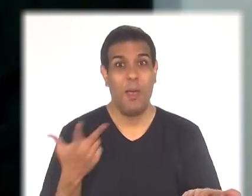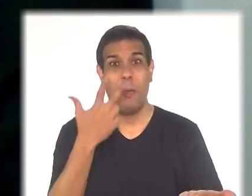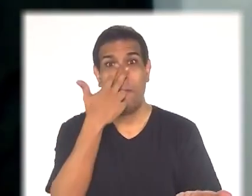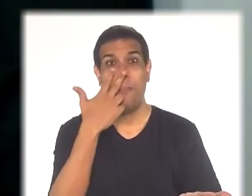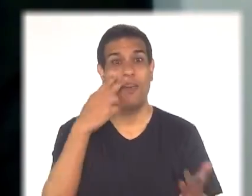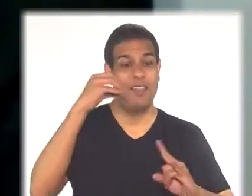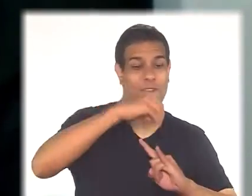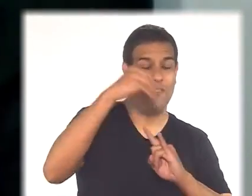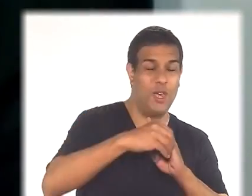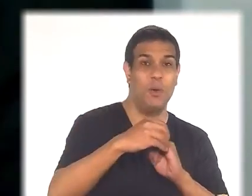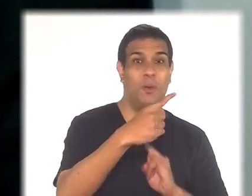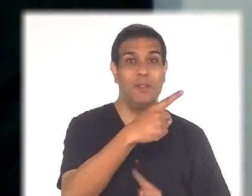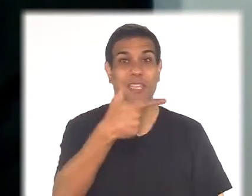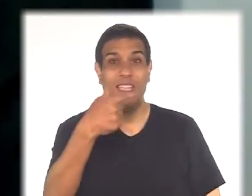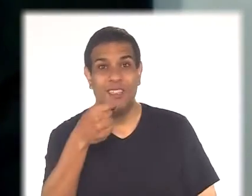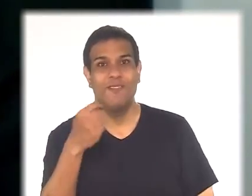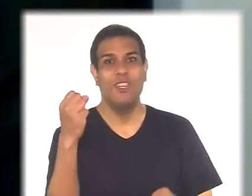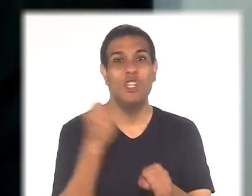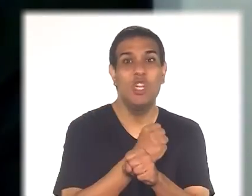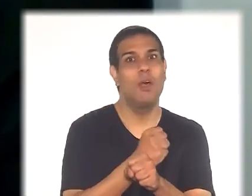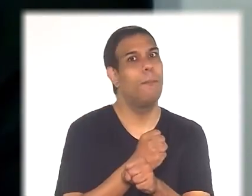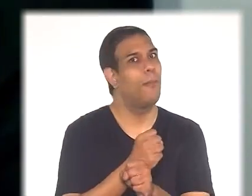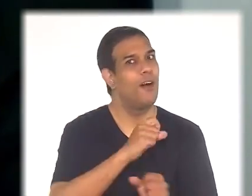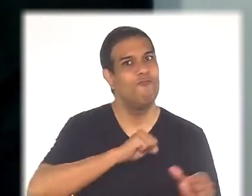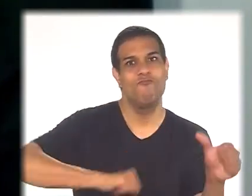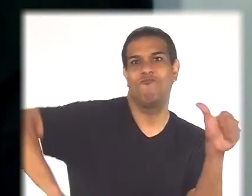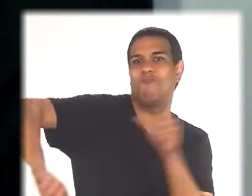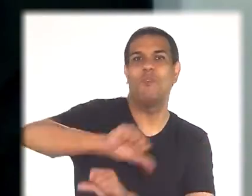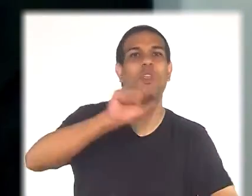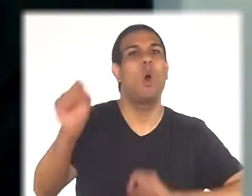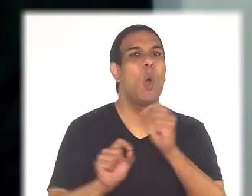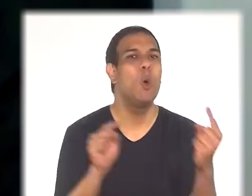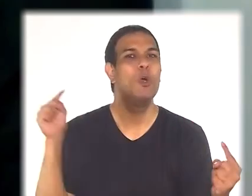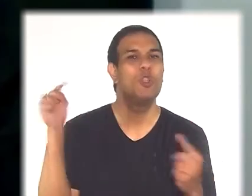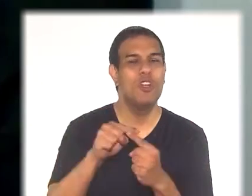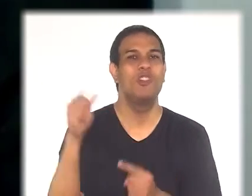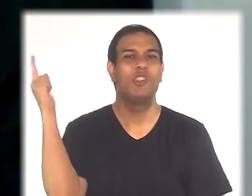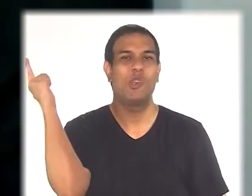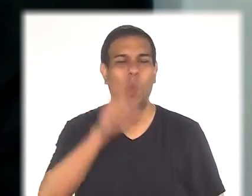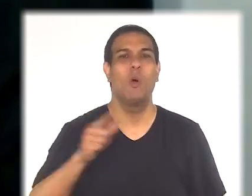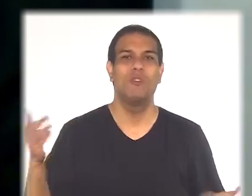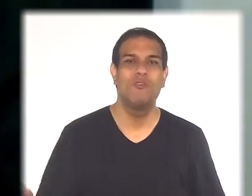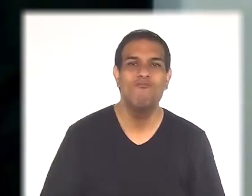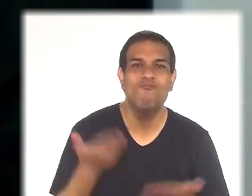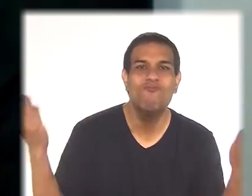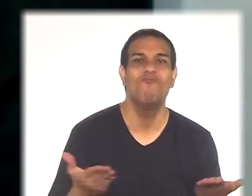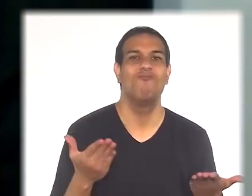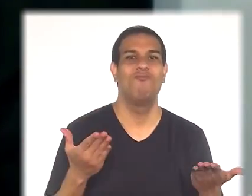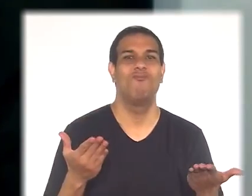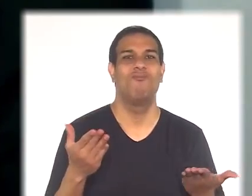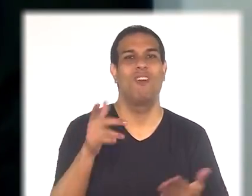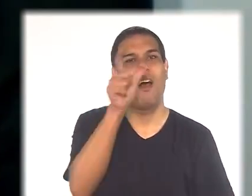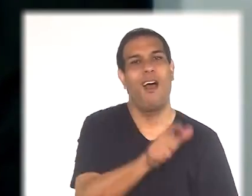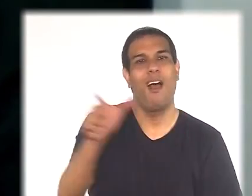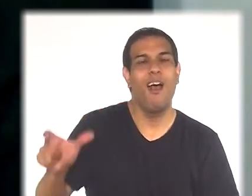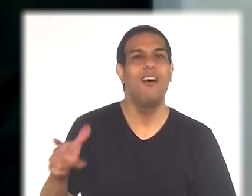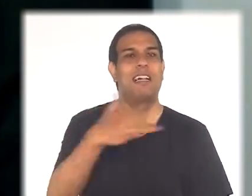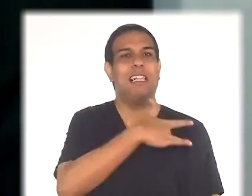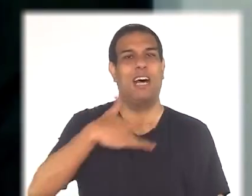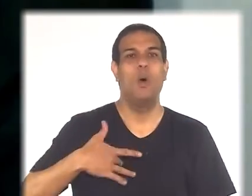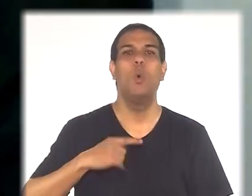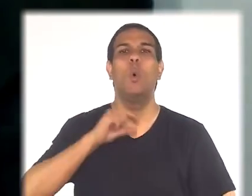estaríamos celebrando esse ano aí com vários eventos, e acabamos celebrando da melhor maneira possível, né? Resgatando o nosso